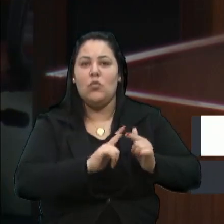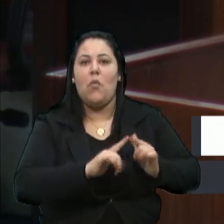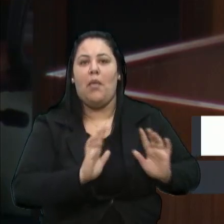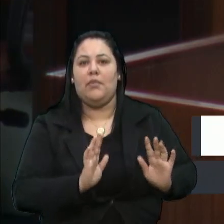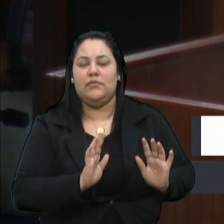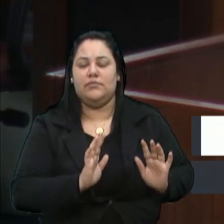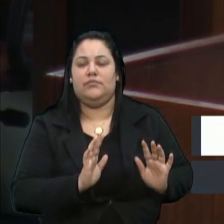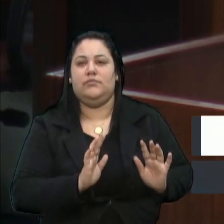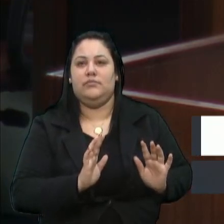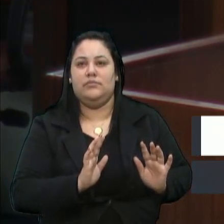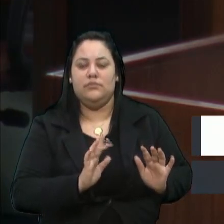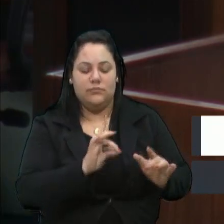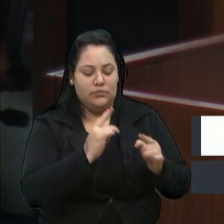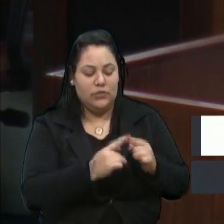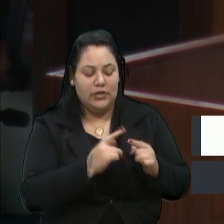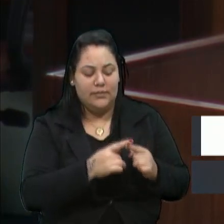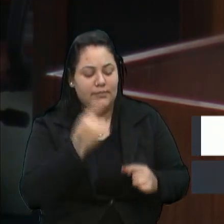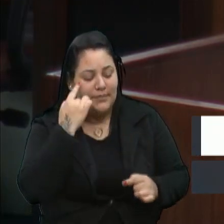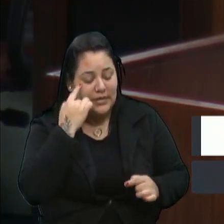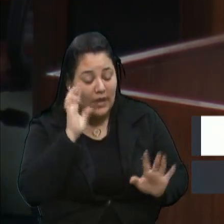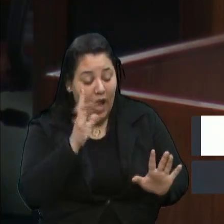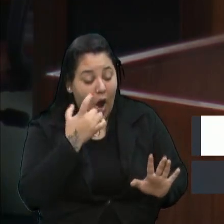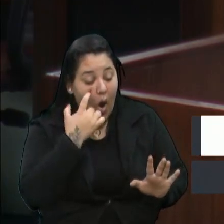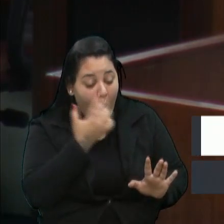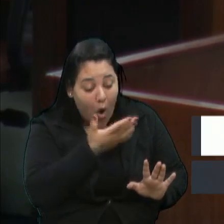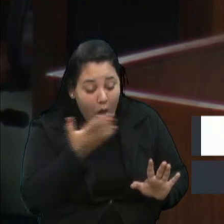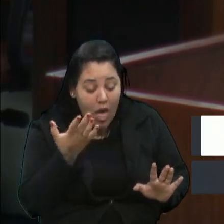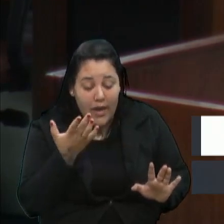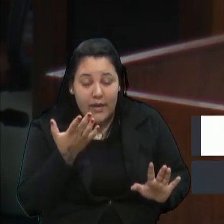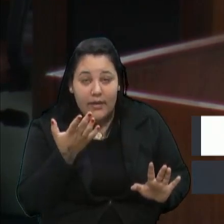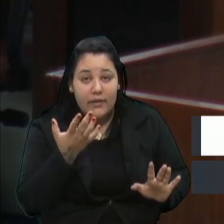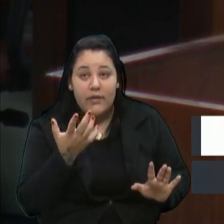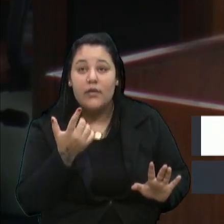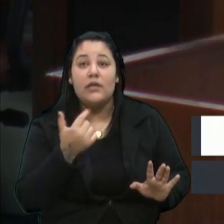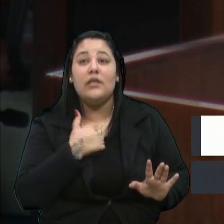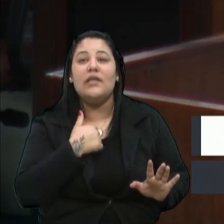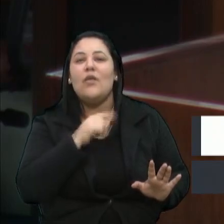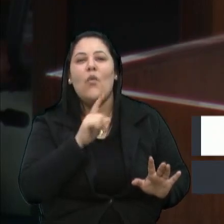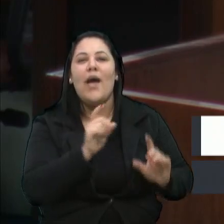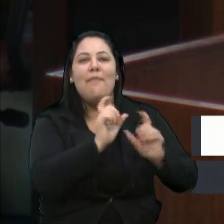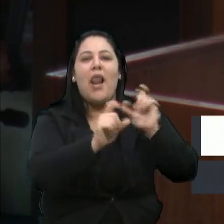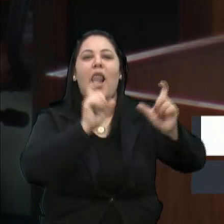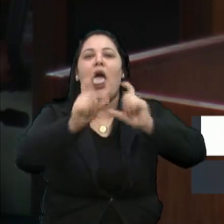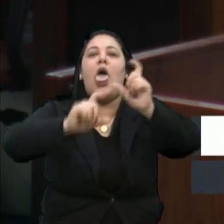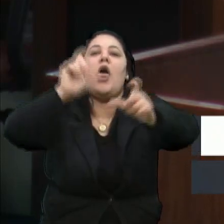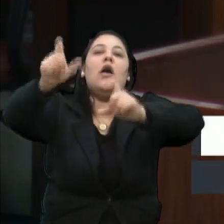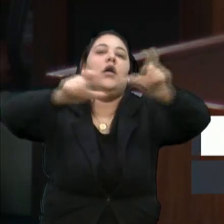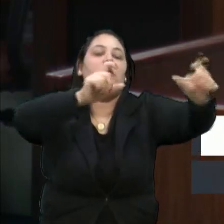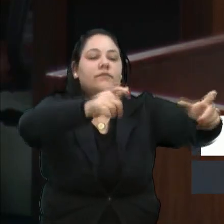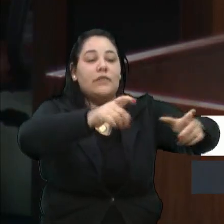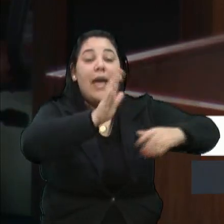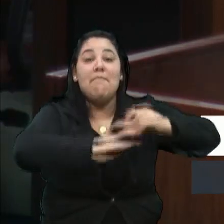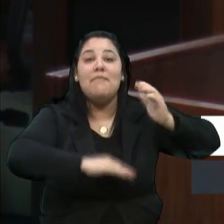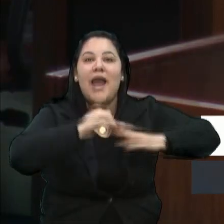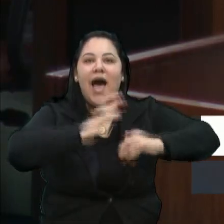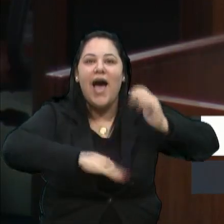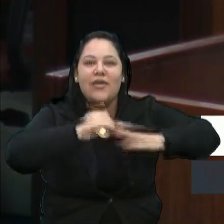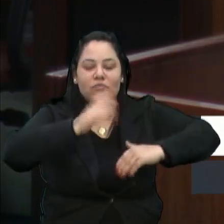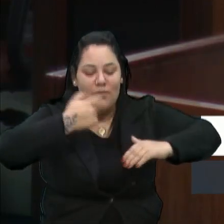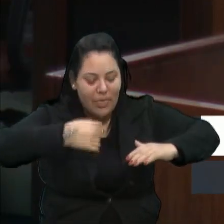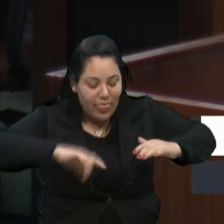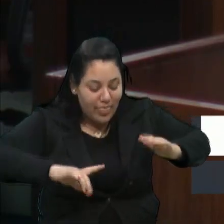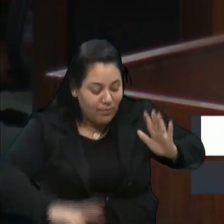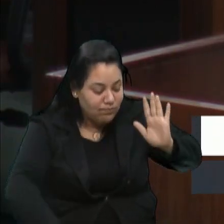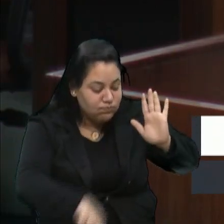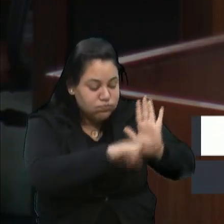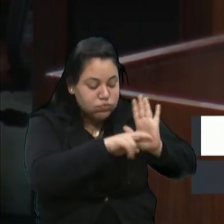porque reflexão olhem para ali eu não tô não é Palavras ao ventos é prática é resultados eu tô